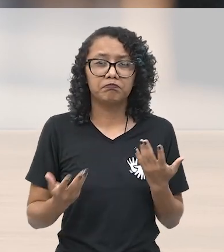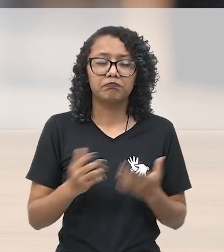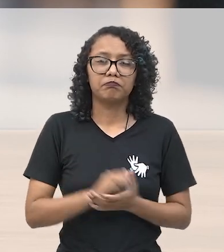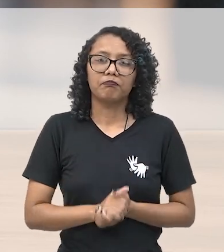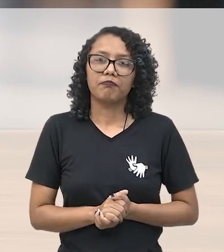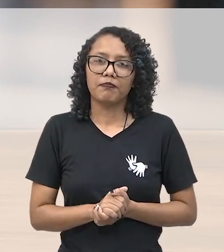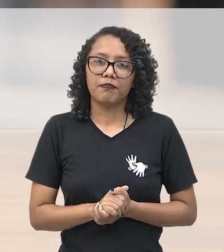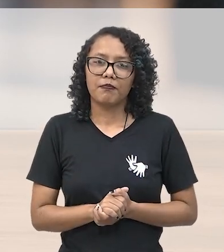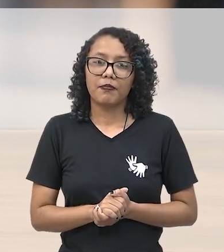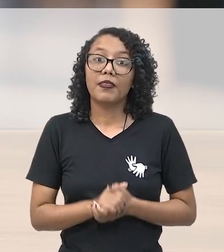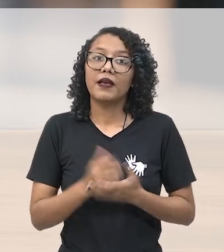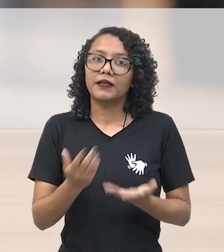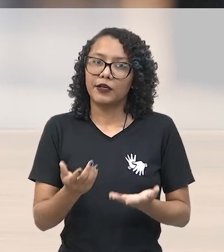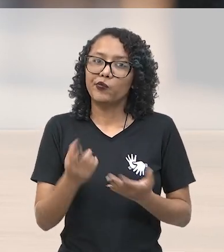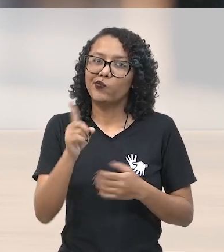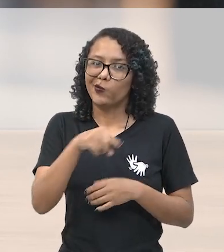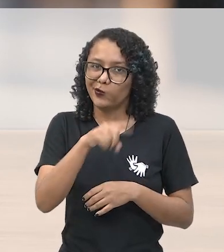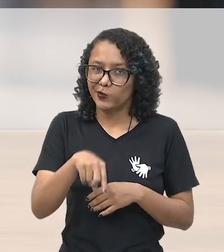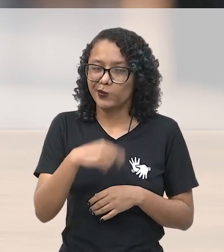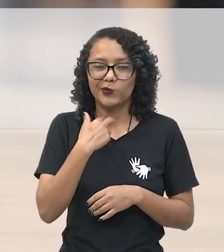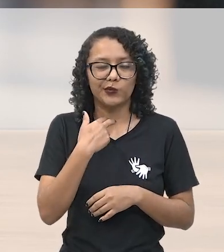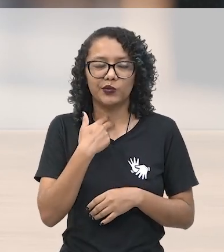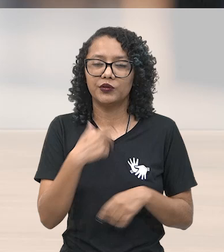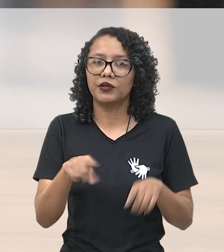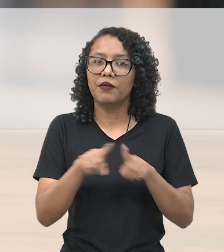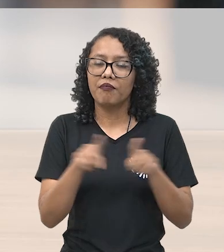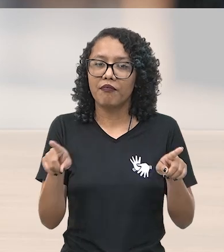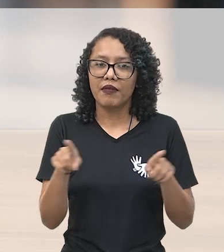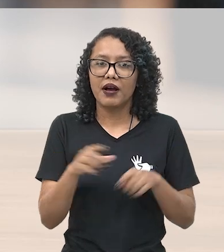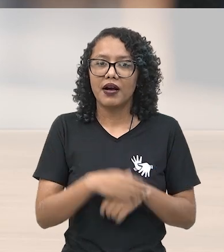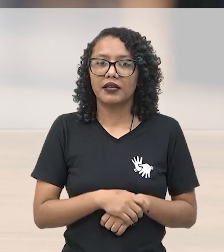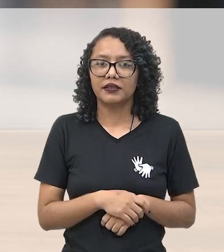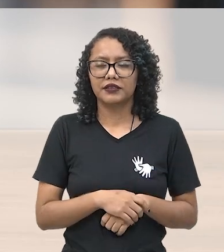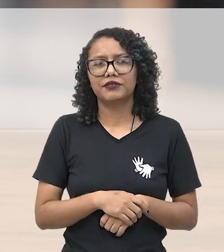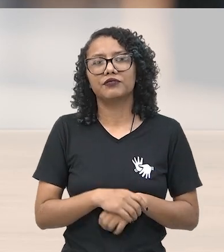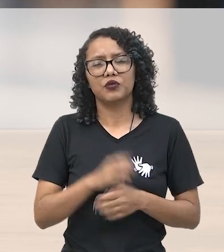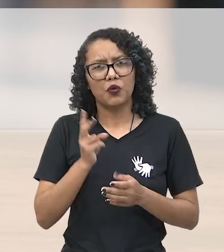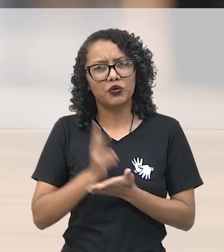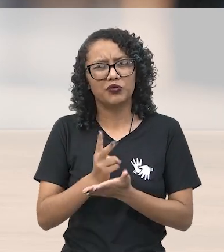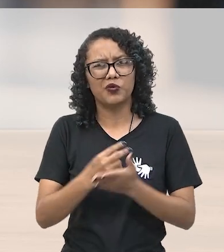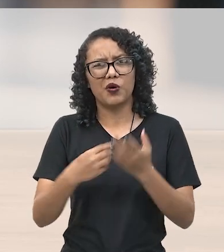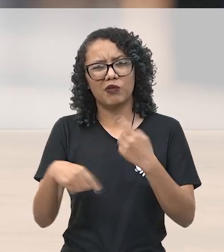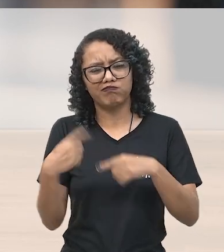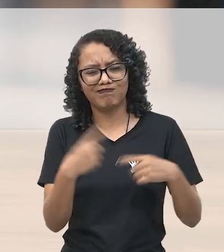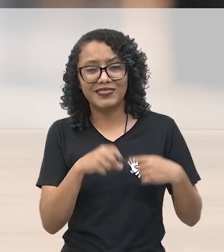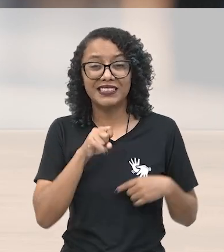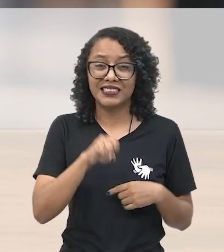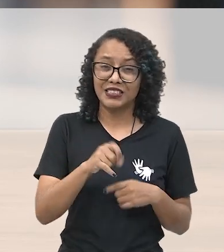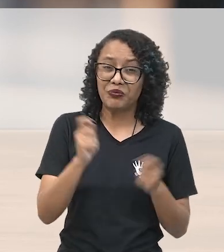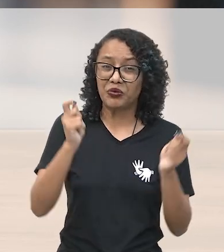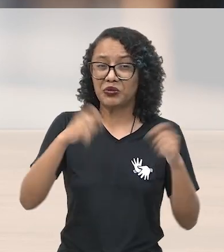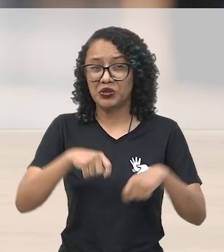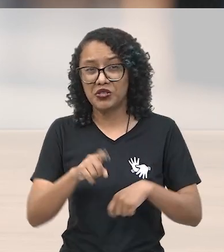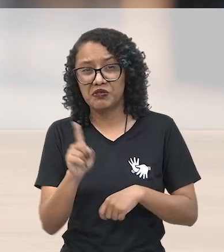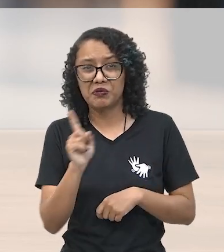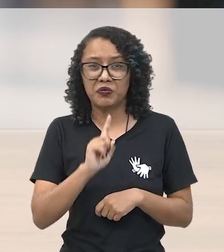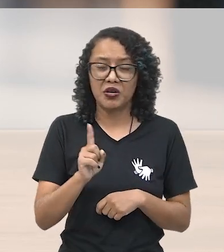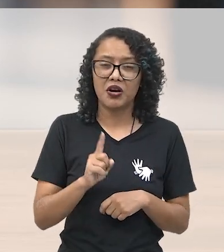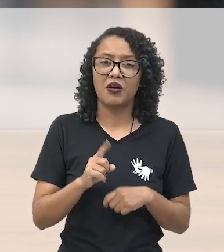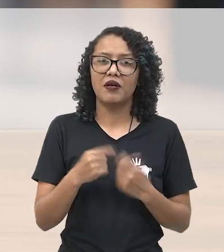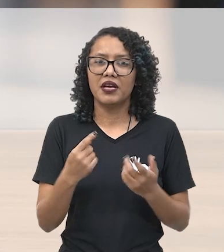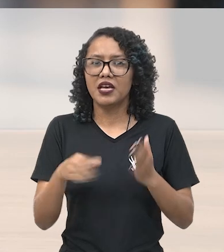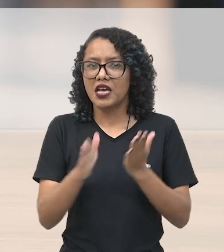as mulheres não poderiam votar, mas ainda na Constituinte houve uma discussão se elas poderiam ou não, e as emendas